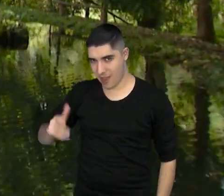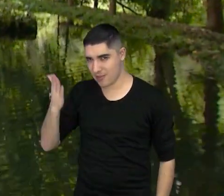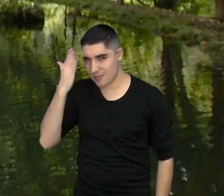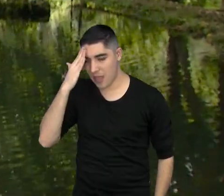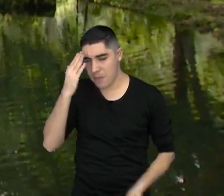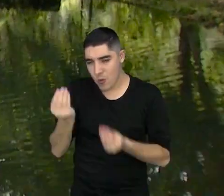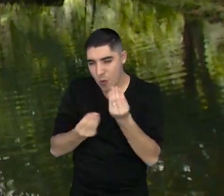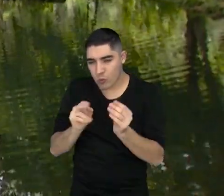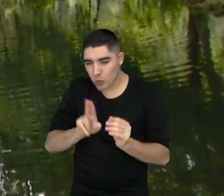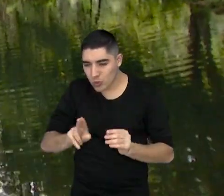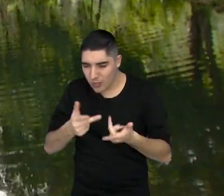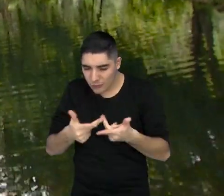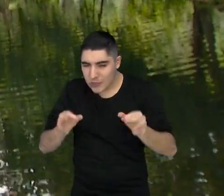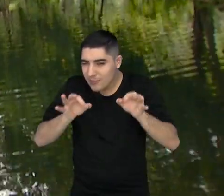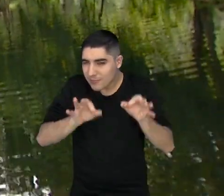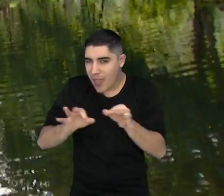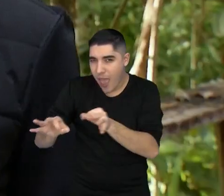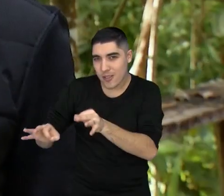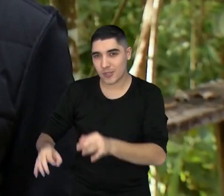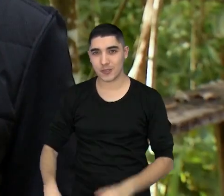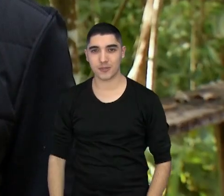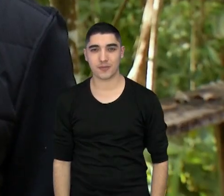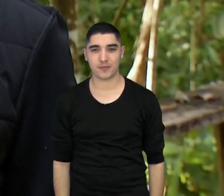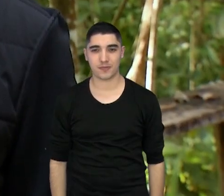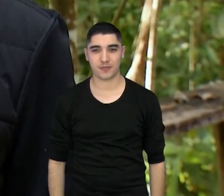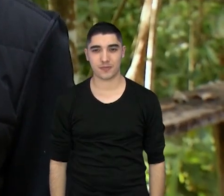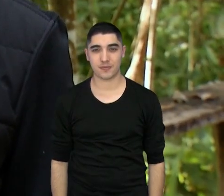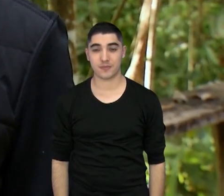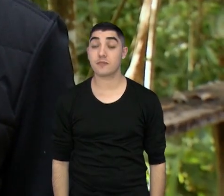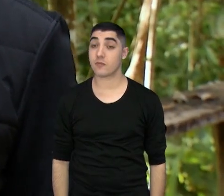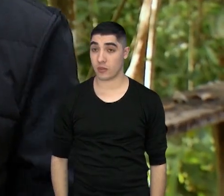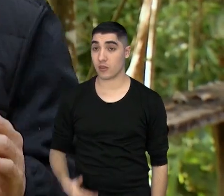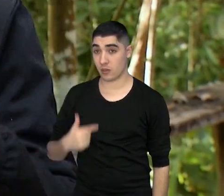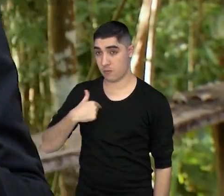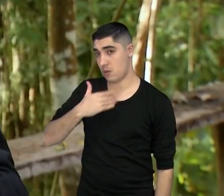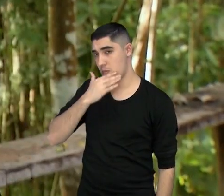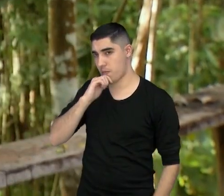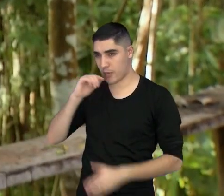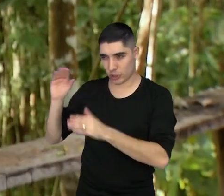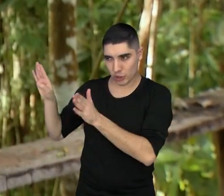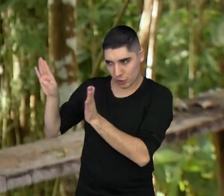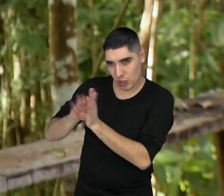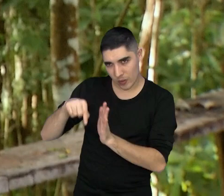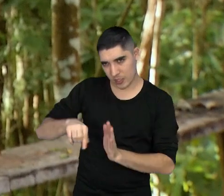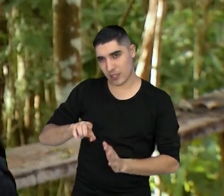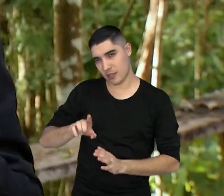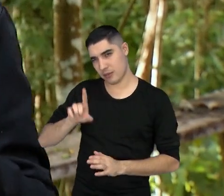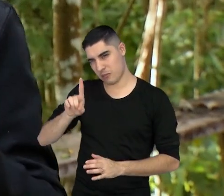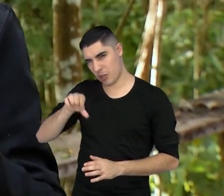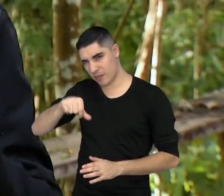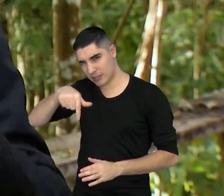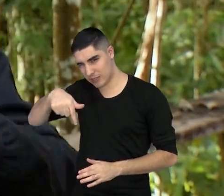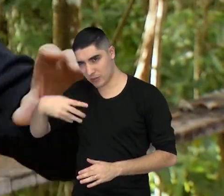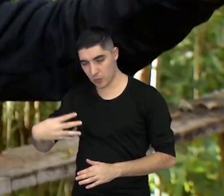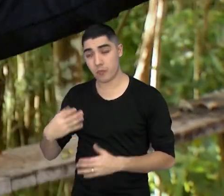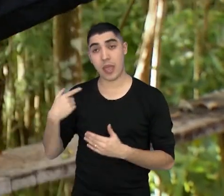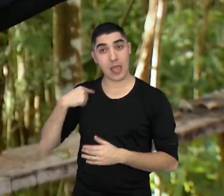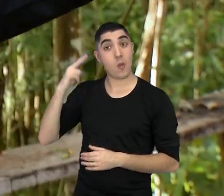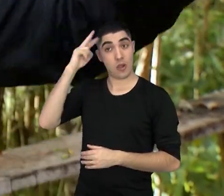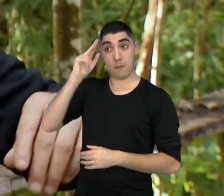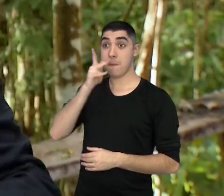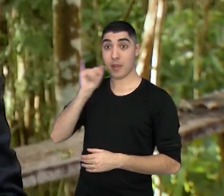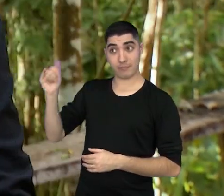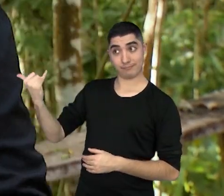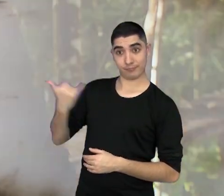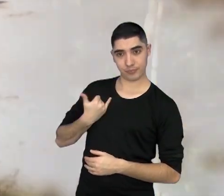fazenda. Quando meu pai chegou aqui em 74, a primeira coisa que eu me lembro que ele falou, ele chegou nesse local